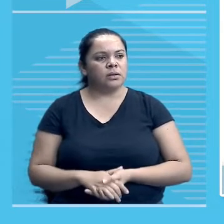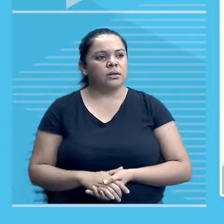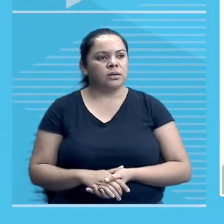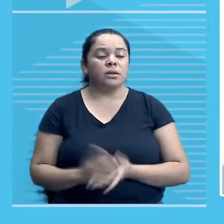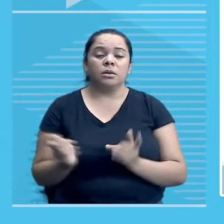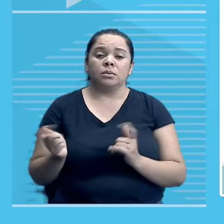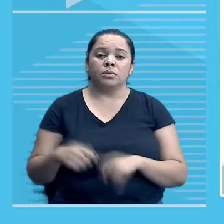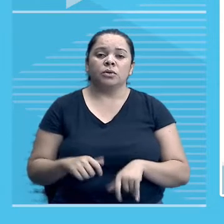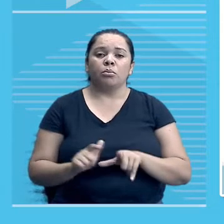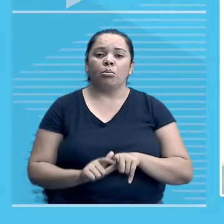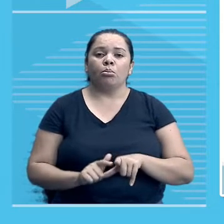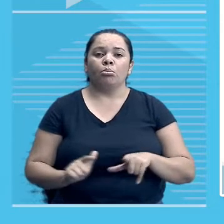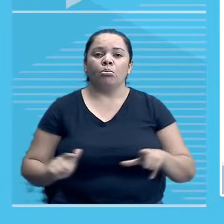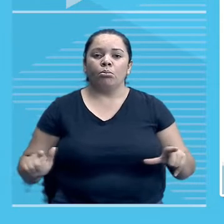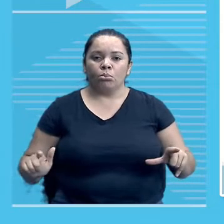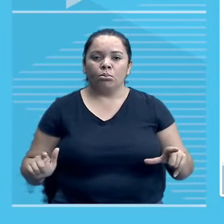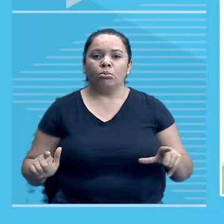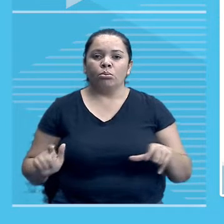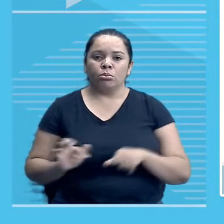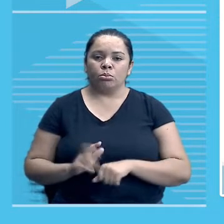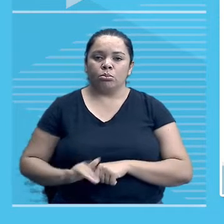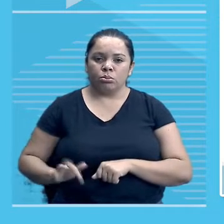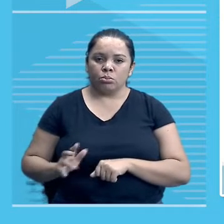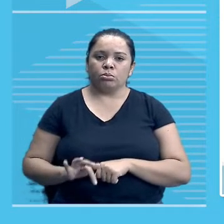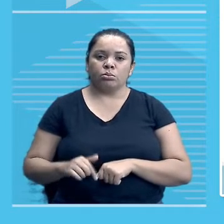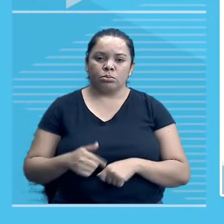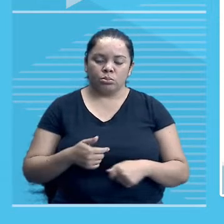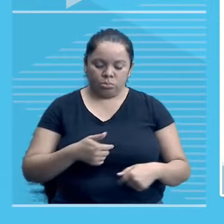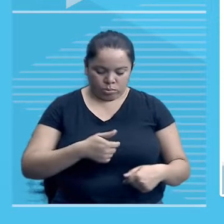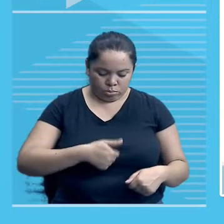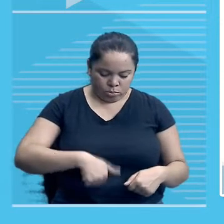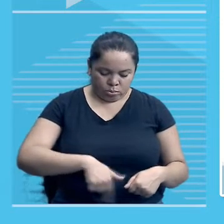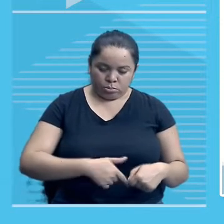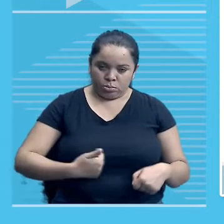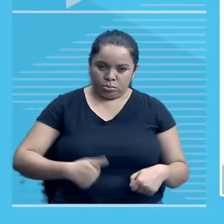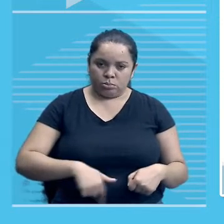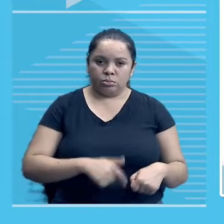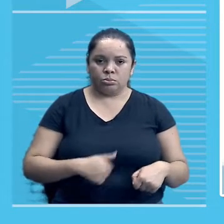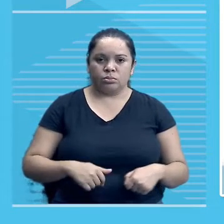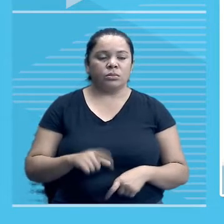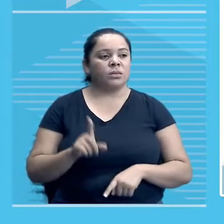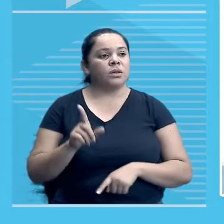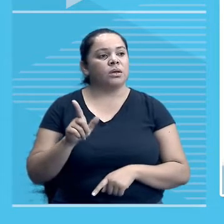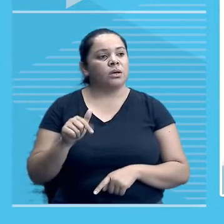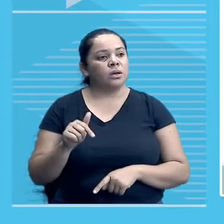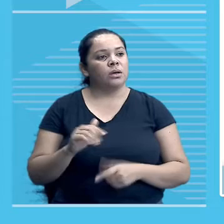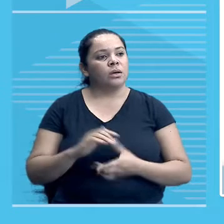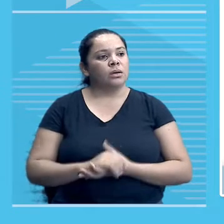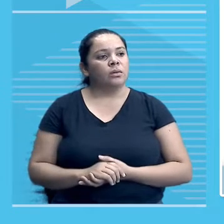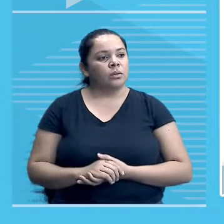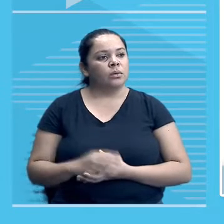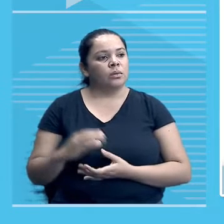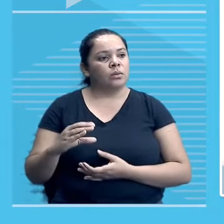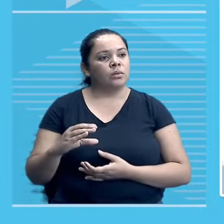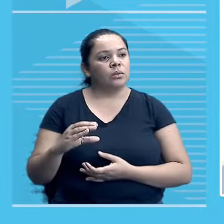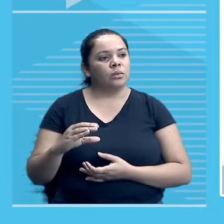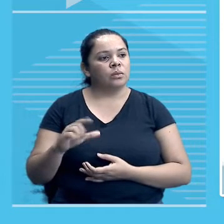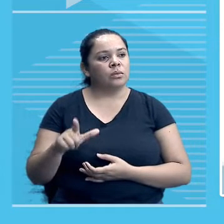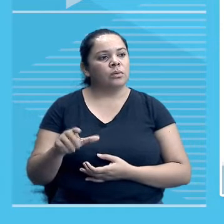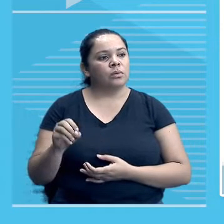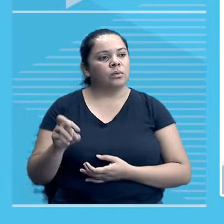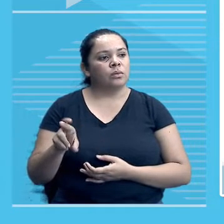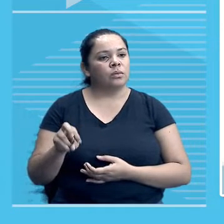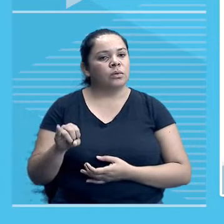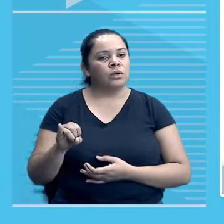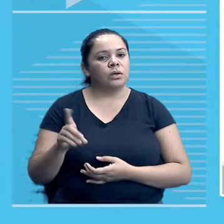de neutralizar o ácido estomacal. Qual é o ácido estomacal? É o ácido clorídrico, tá? Devido ao seu caráter